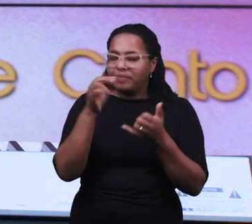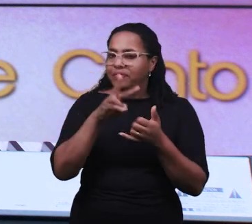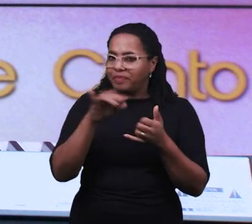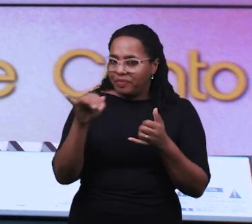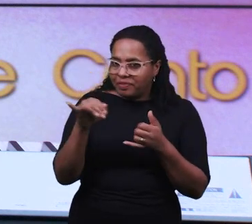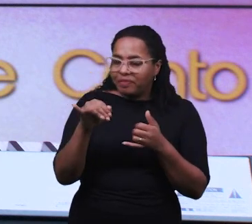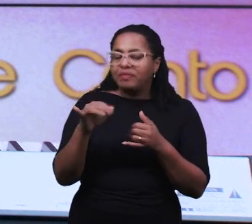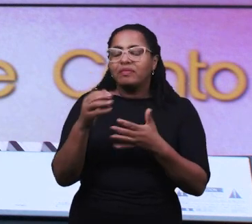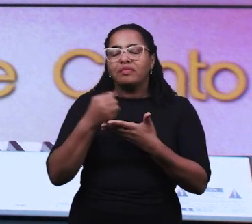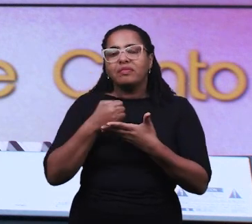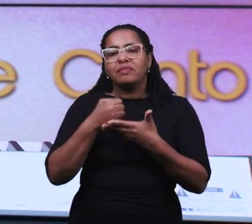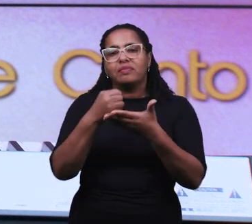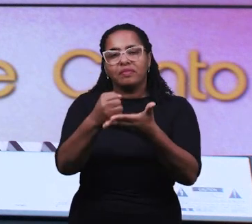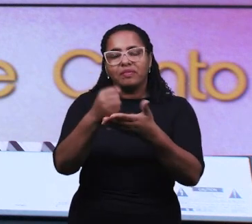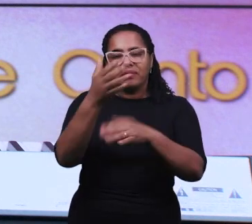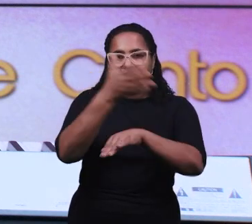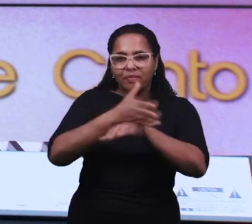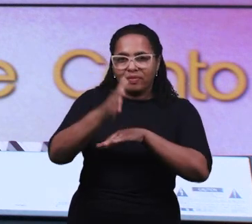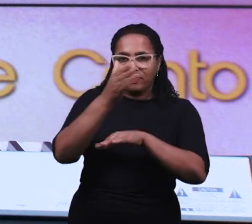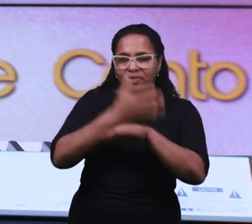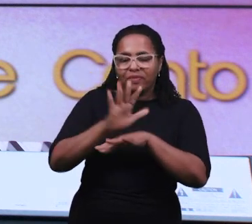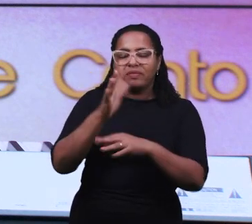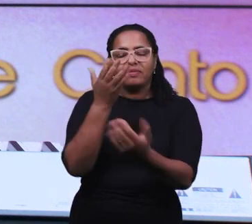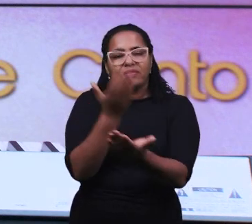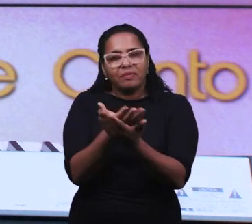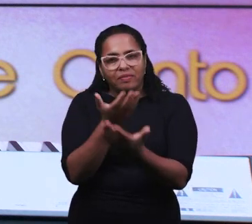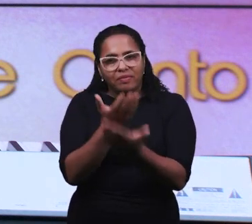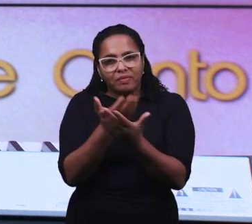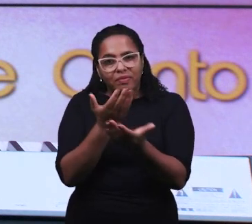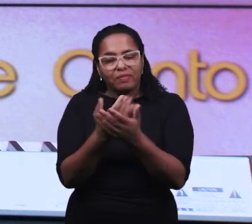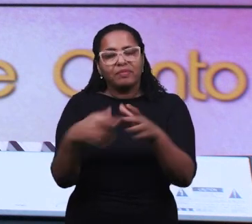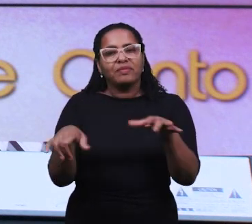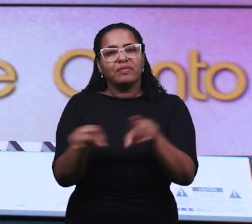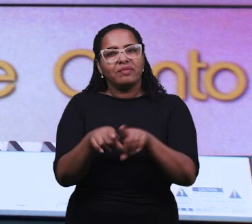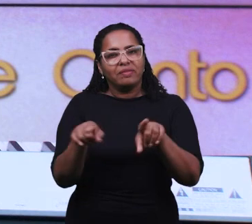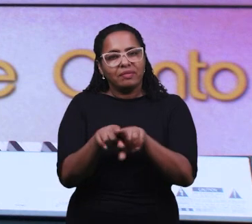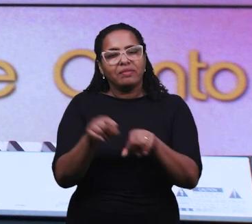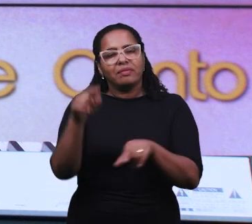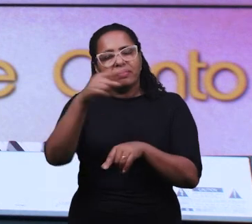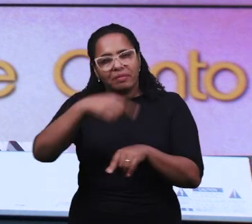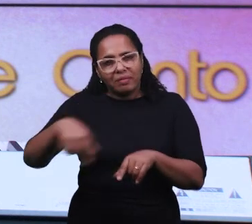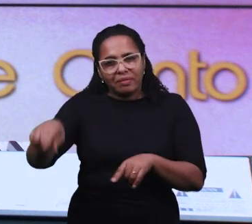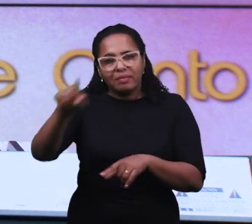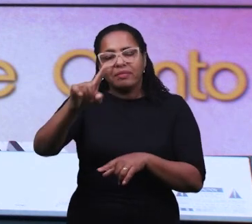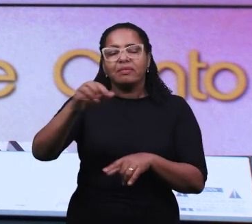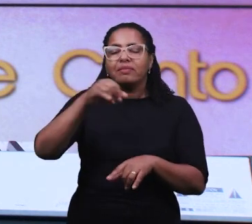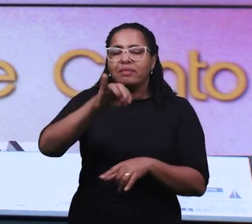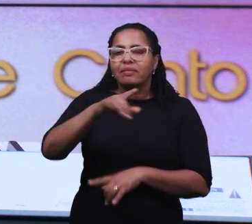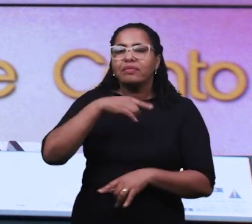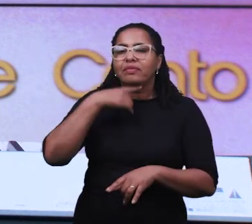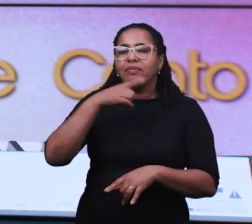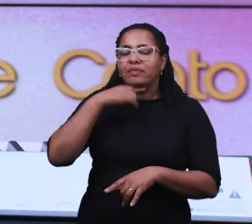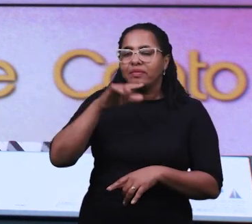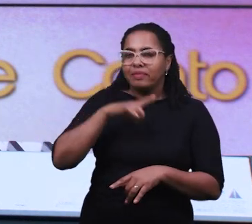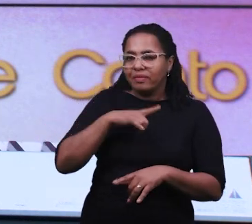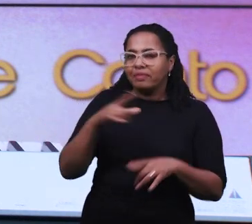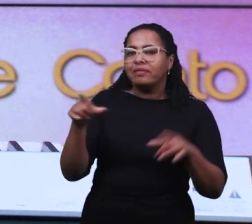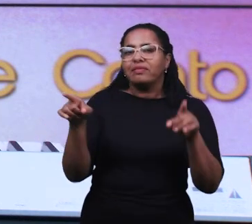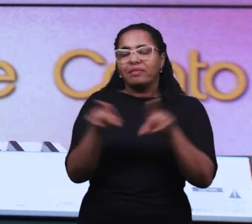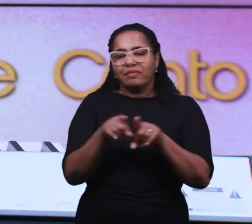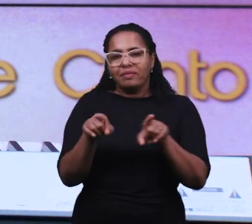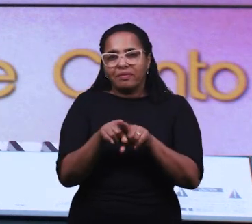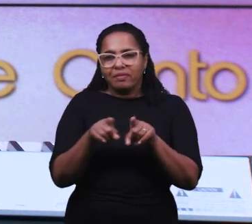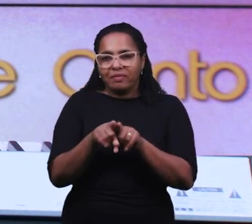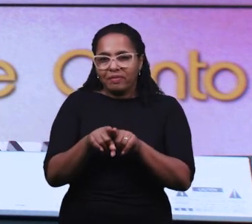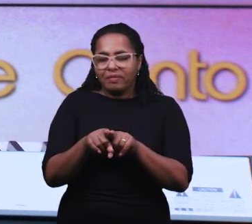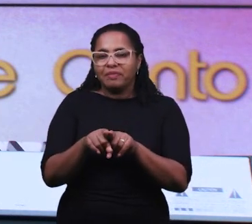esse resumo vai contribuir para o treino, para o estudo e até mesmo para que os irmãos possam tirar as dúvidas e